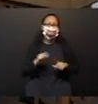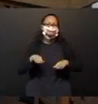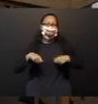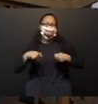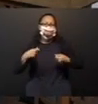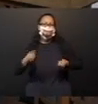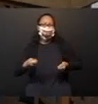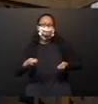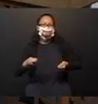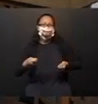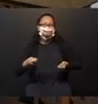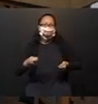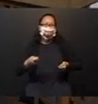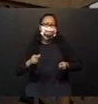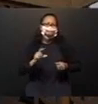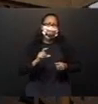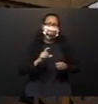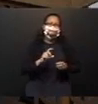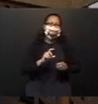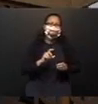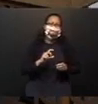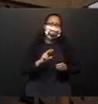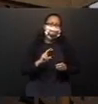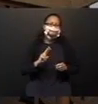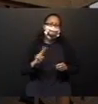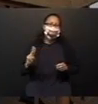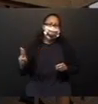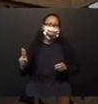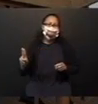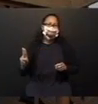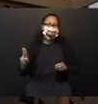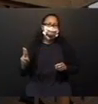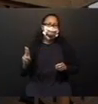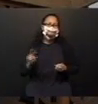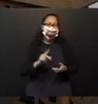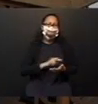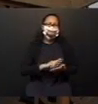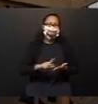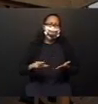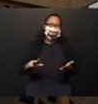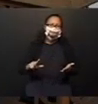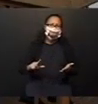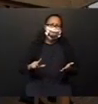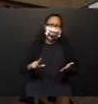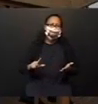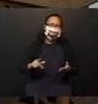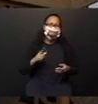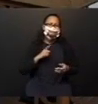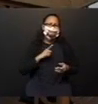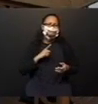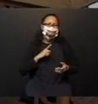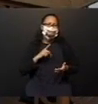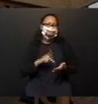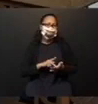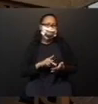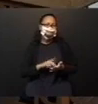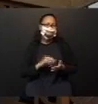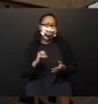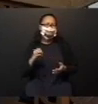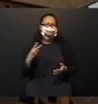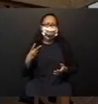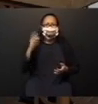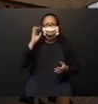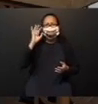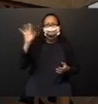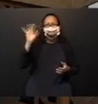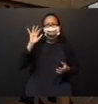seres, tá? Que podem ser reais ou podem ser imaginários, concretos ou abstratos, tá? Além